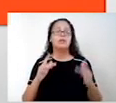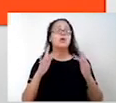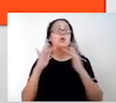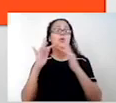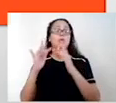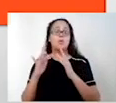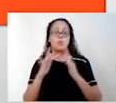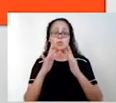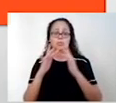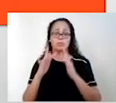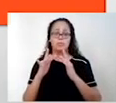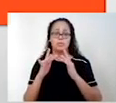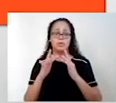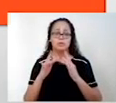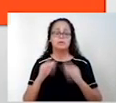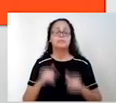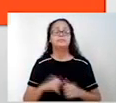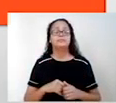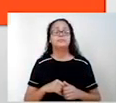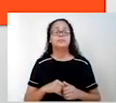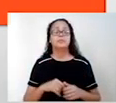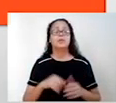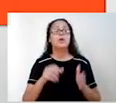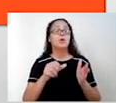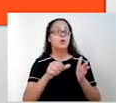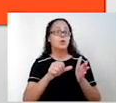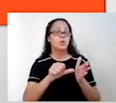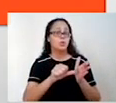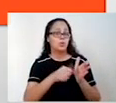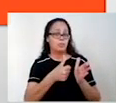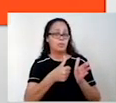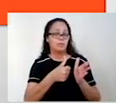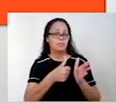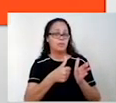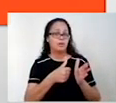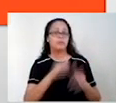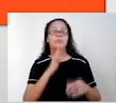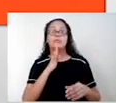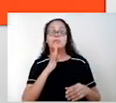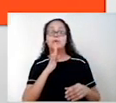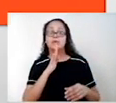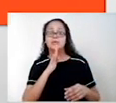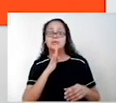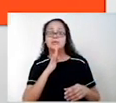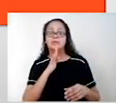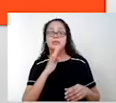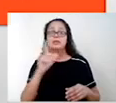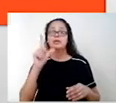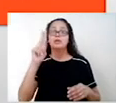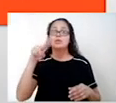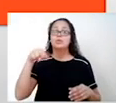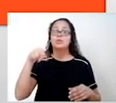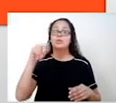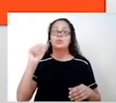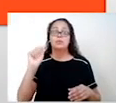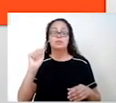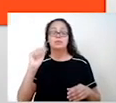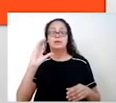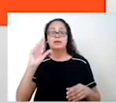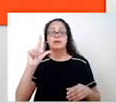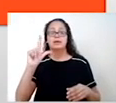assim como as do Apolo 11 também. Mas nesse primeiro capítulo a gente vai conhecer só a Luna Clara. O Apolo 11 ele ainda não vai participar da história,